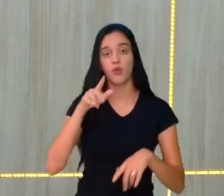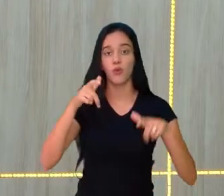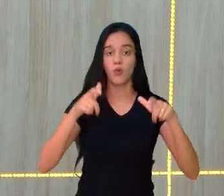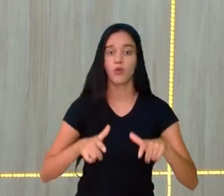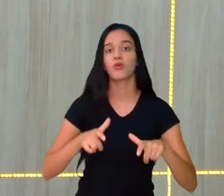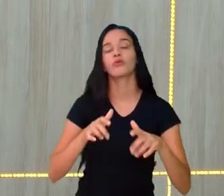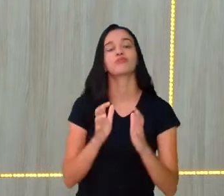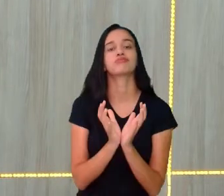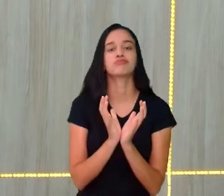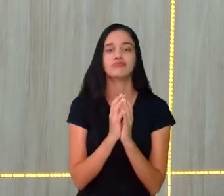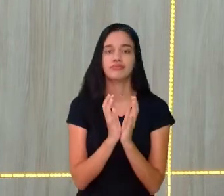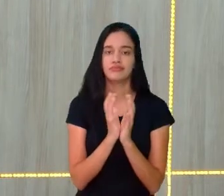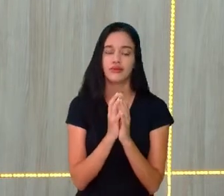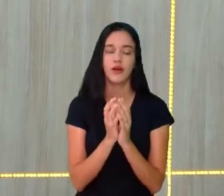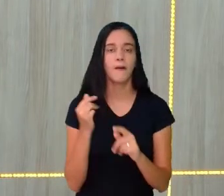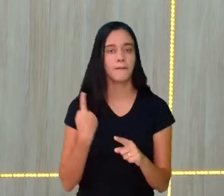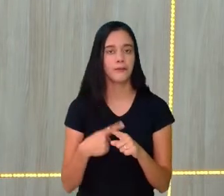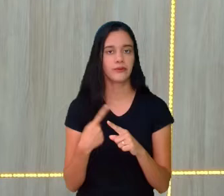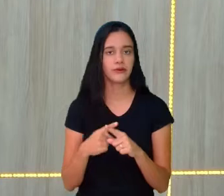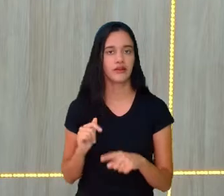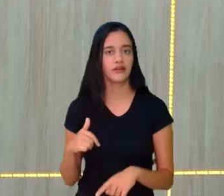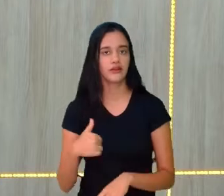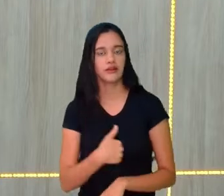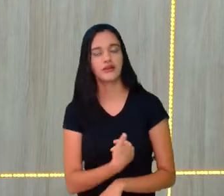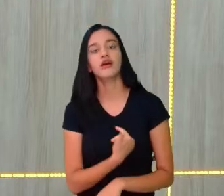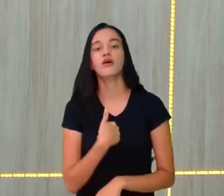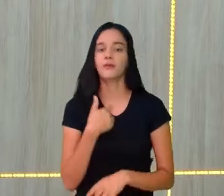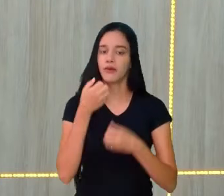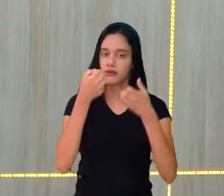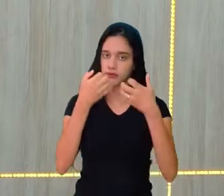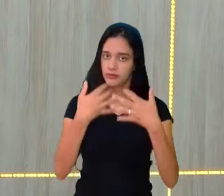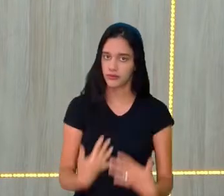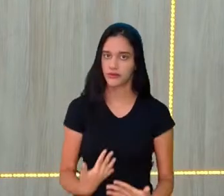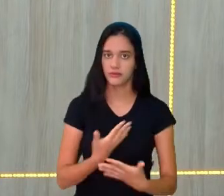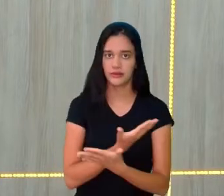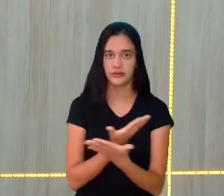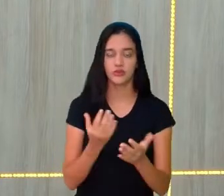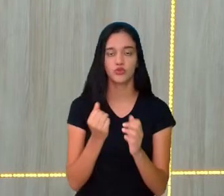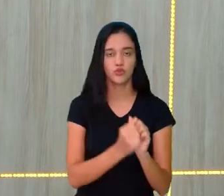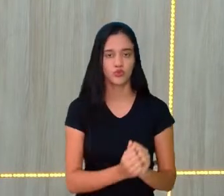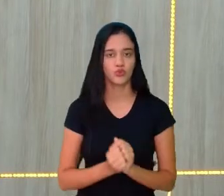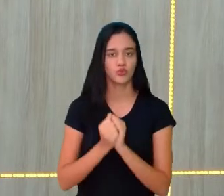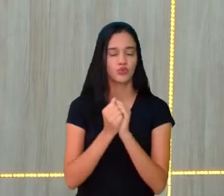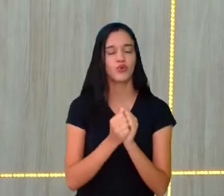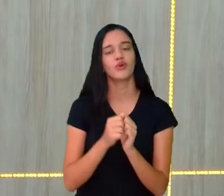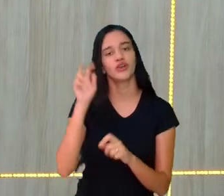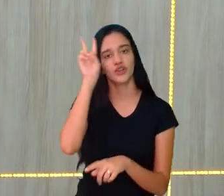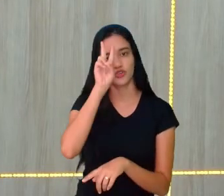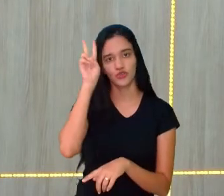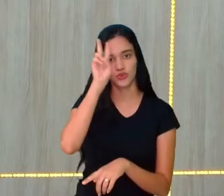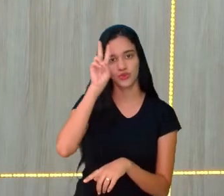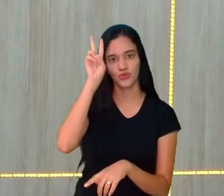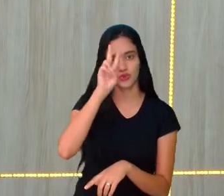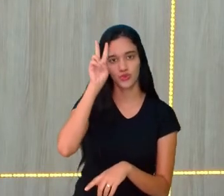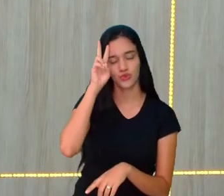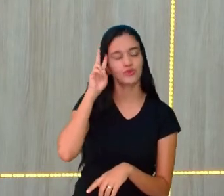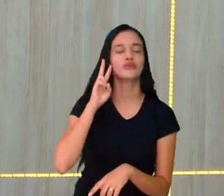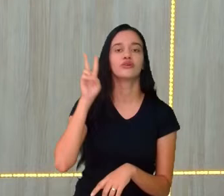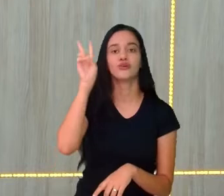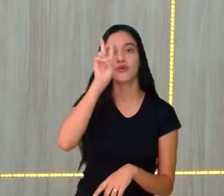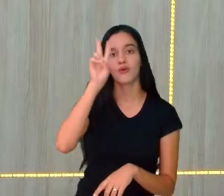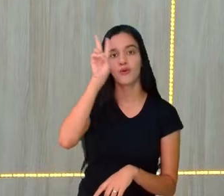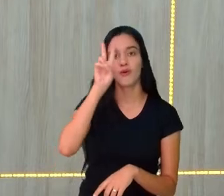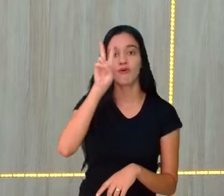do Recife, porque a gente vai trabalhar, como eu disse para vocês, juntando a história, digamos